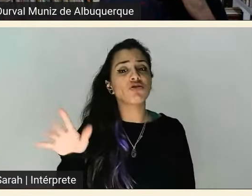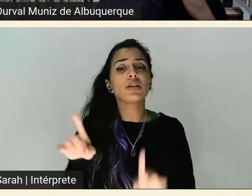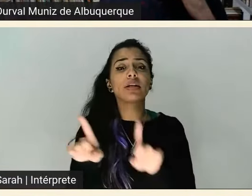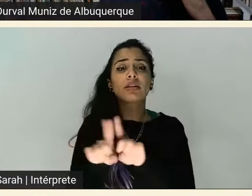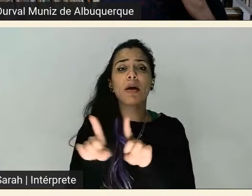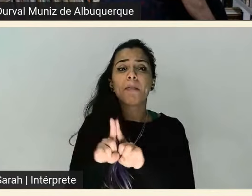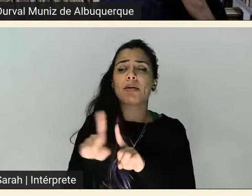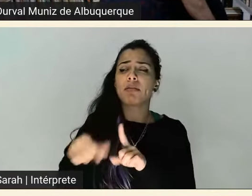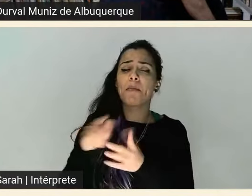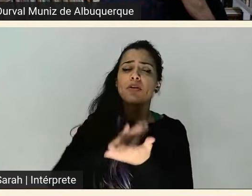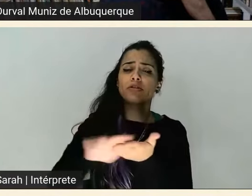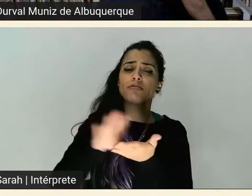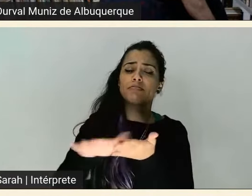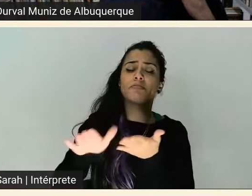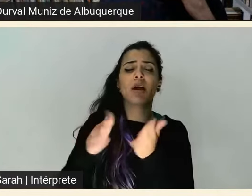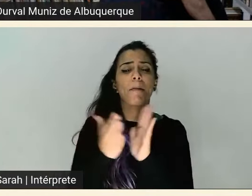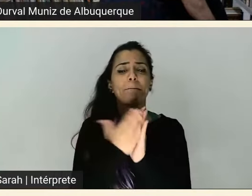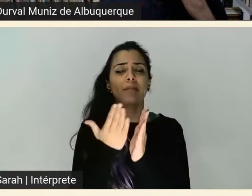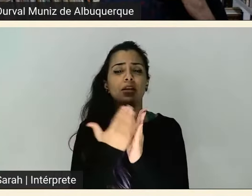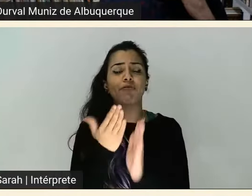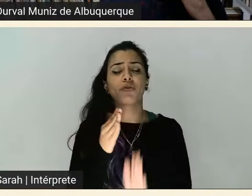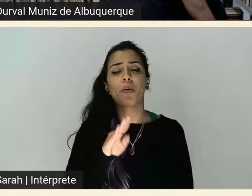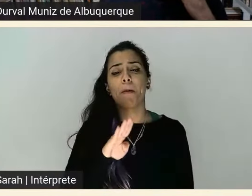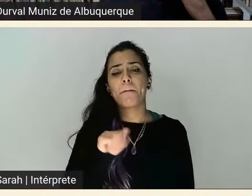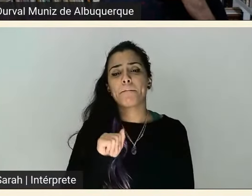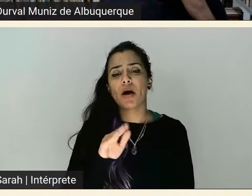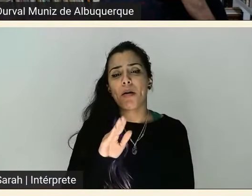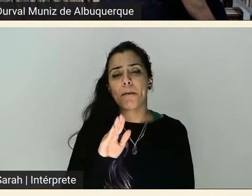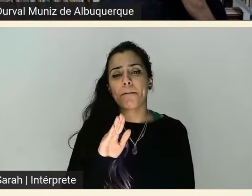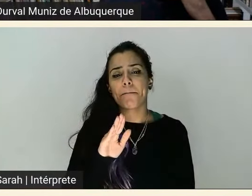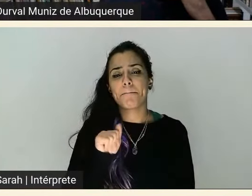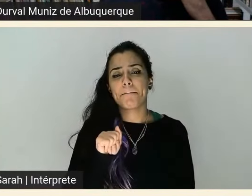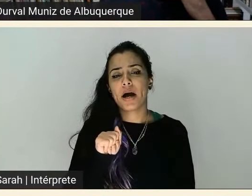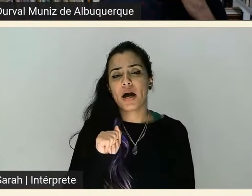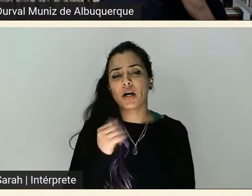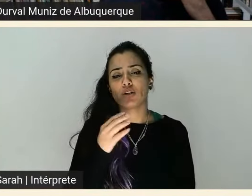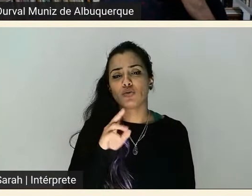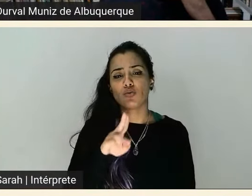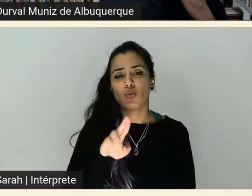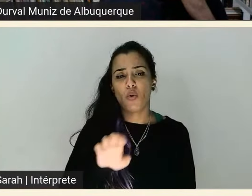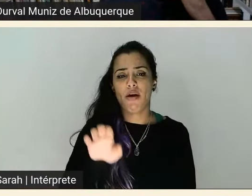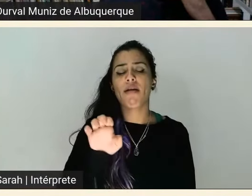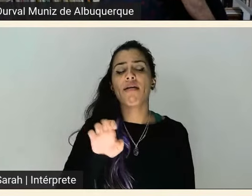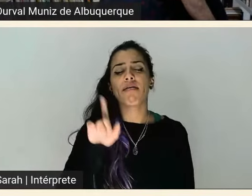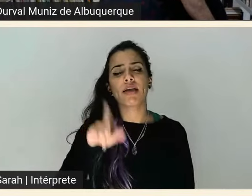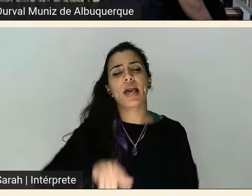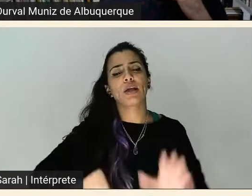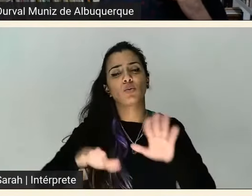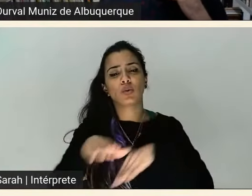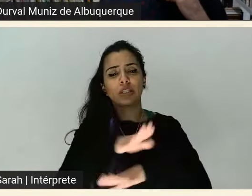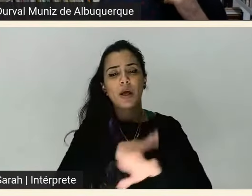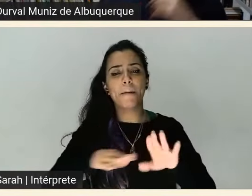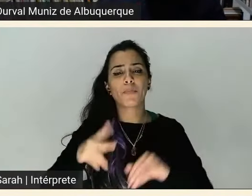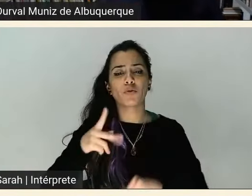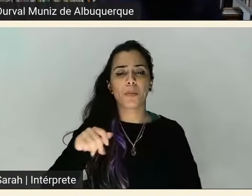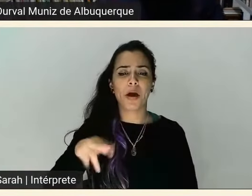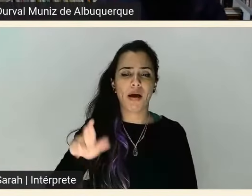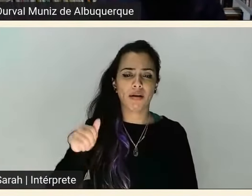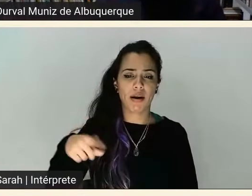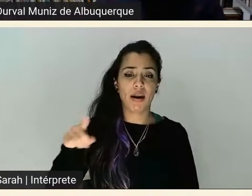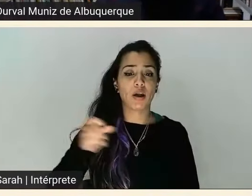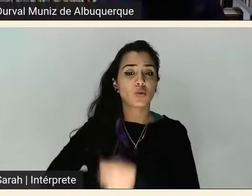livro Babassuê, que é um livro sobre o tambor de Irina no Pará, né? Basicamente nos anos 50,